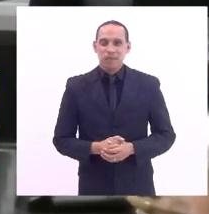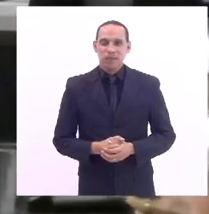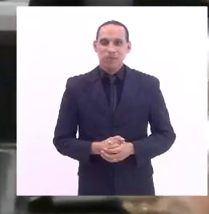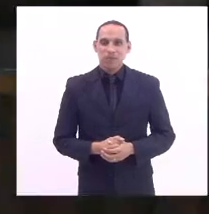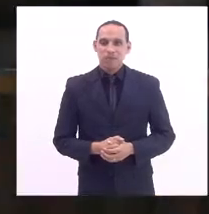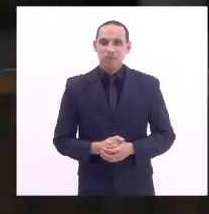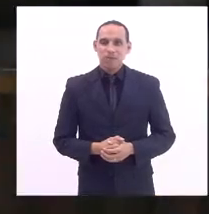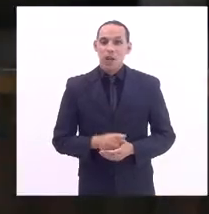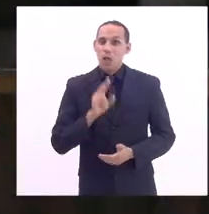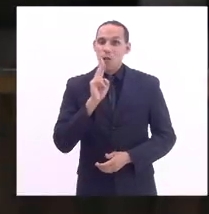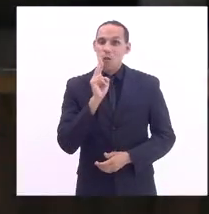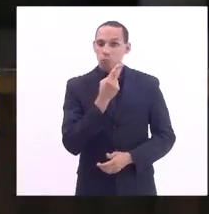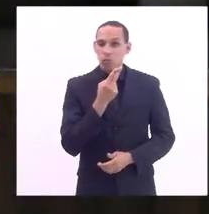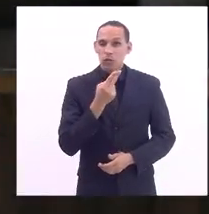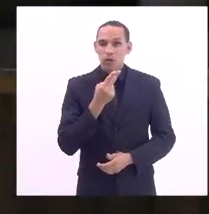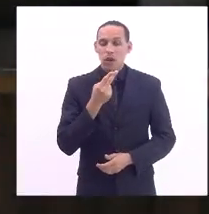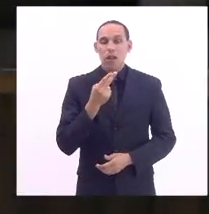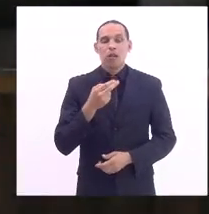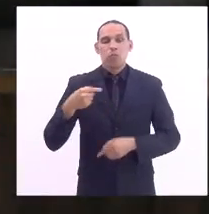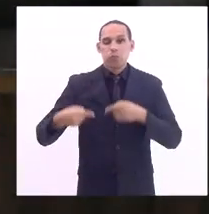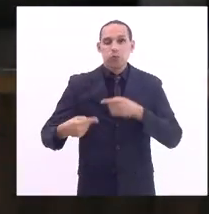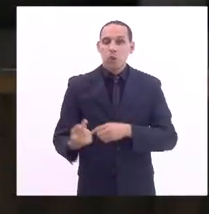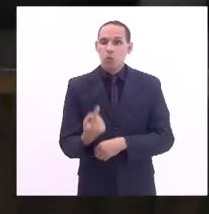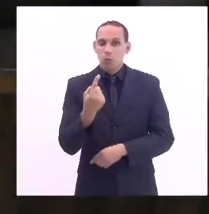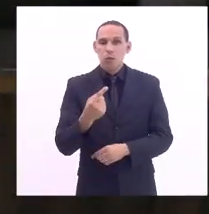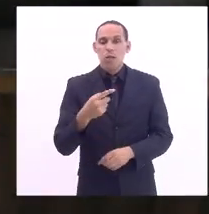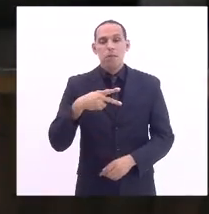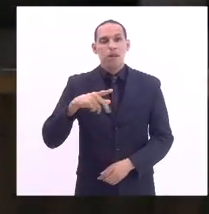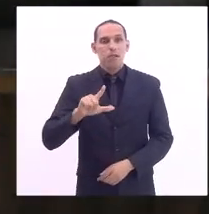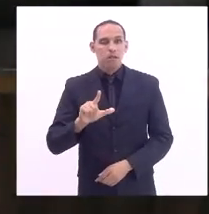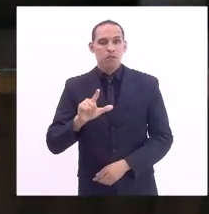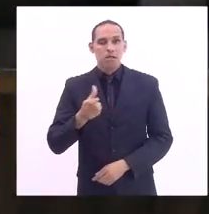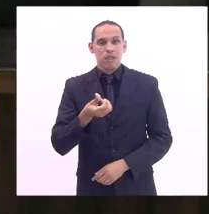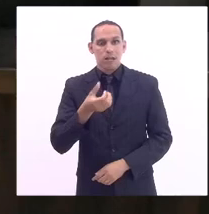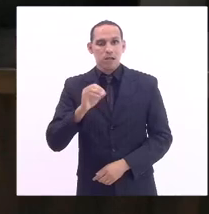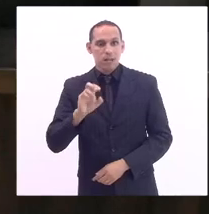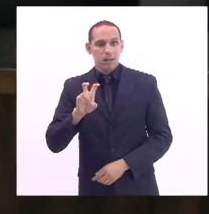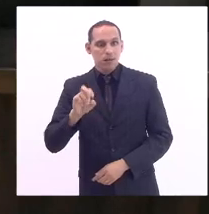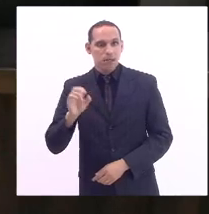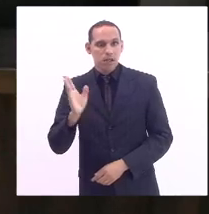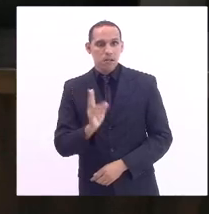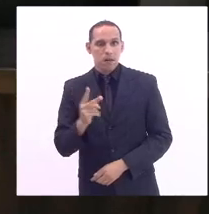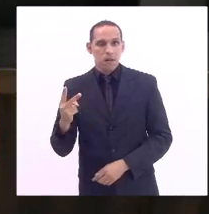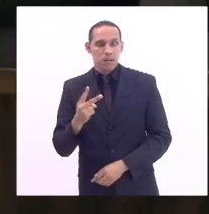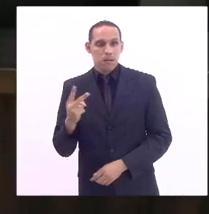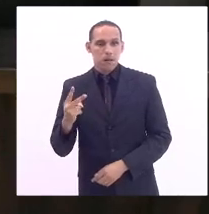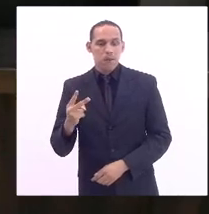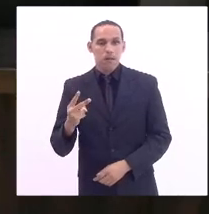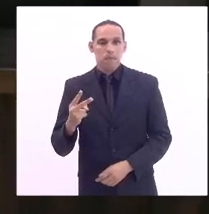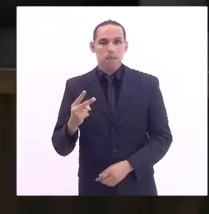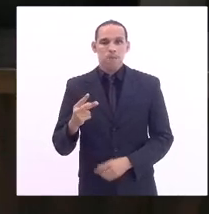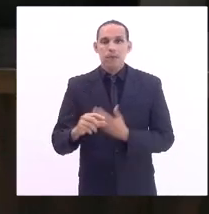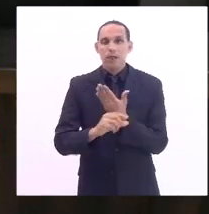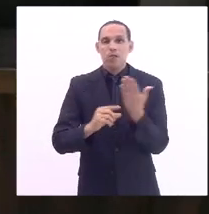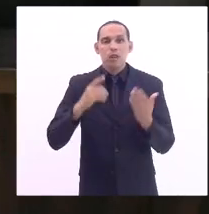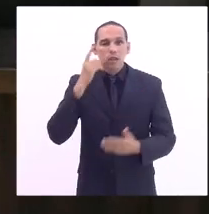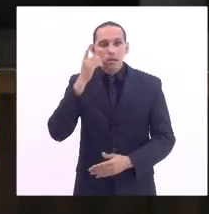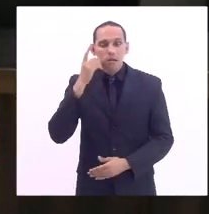Em regime de urgência, em discussão única, projeto de lei 6050 de 2022, de autoria do